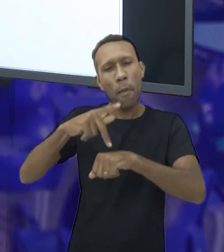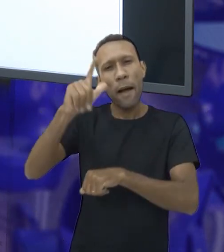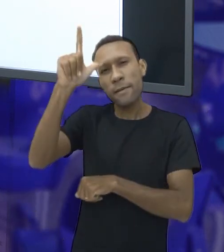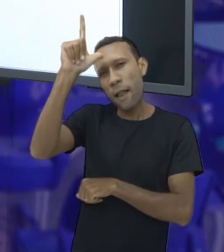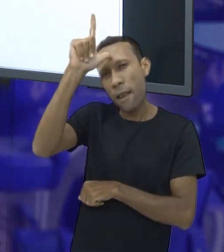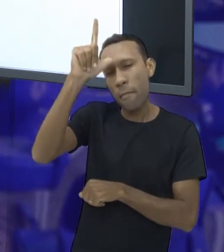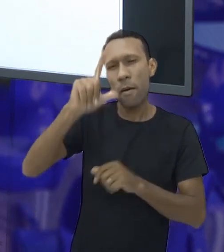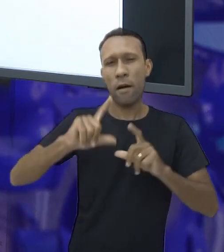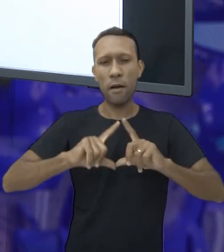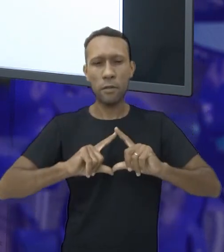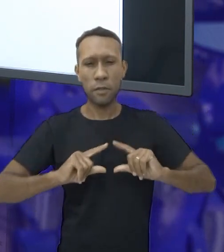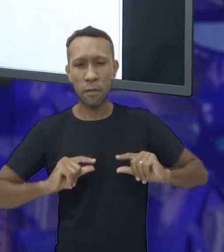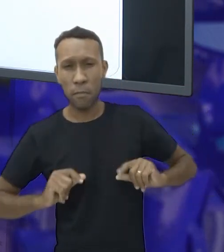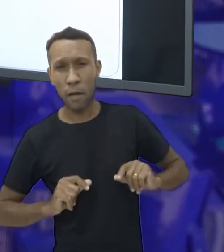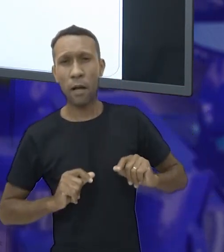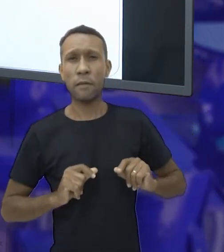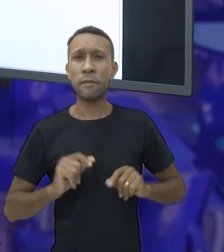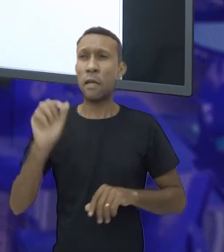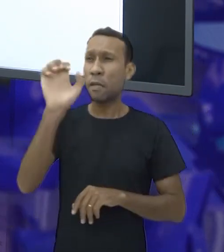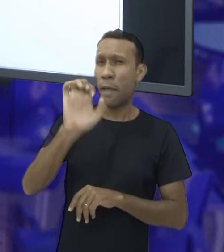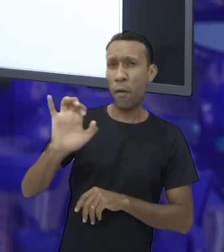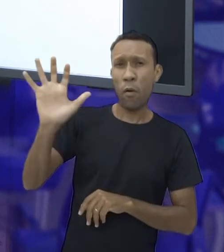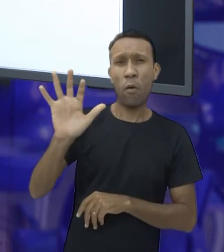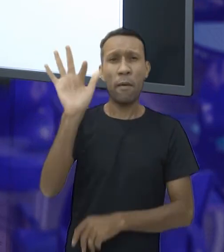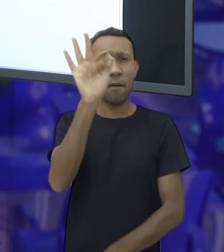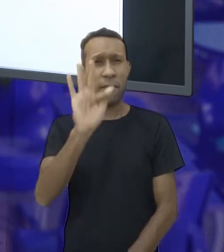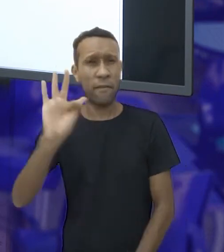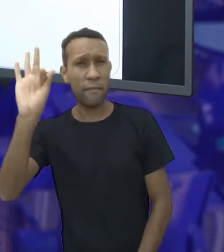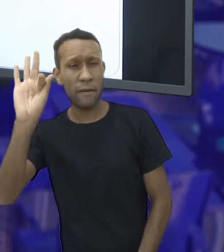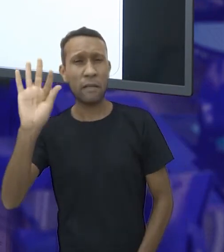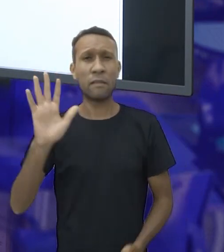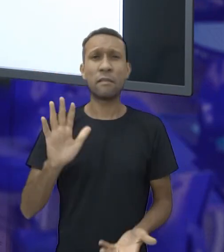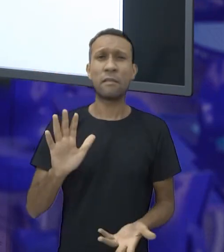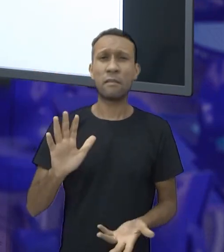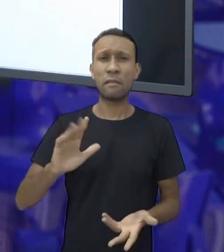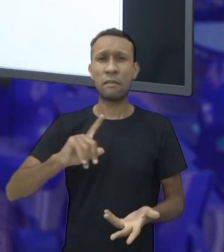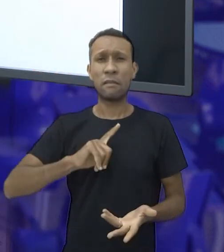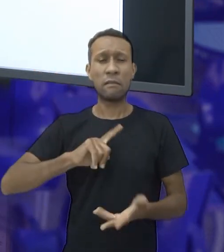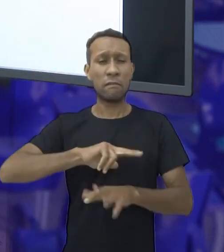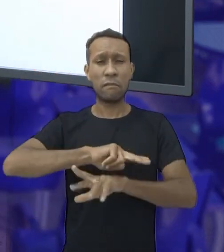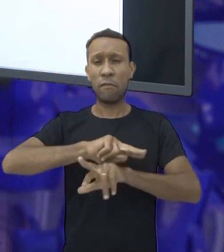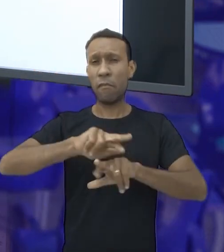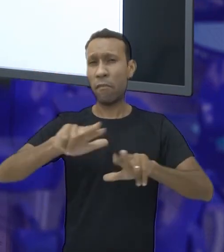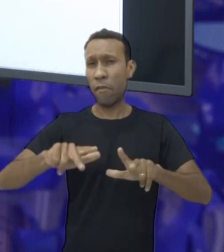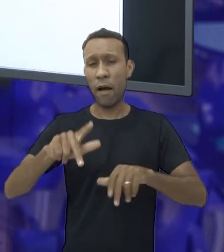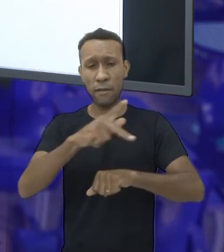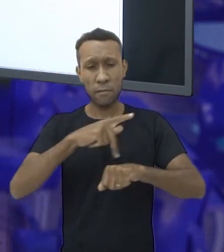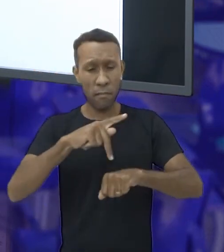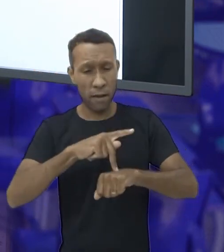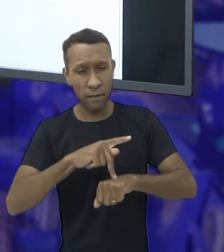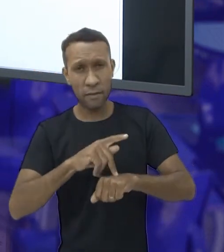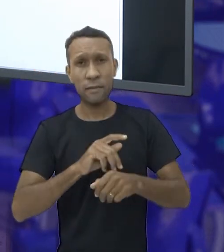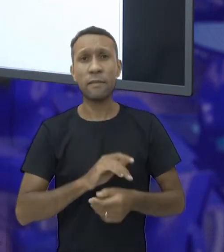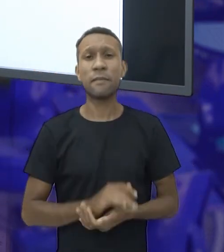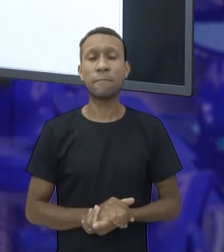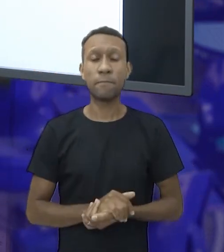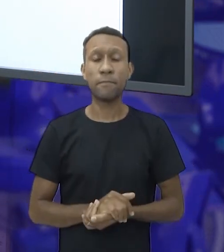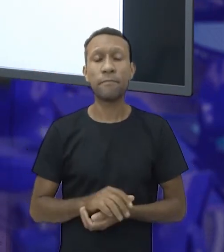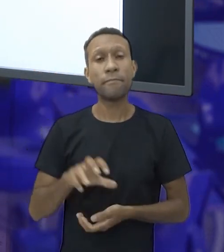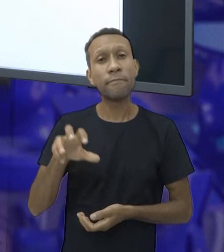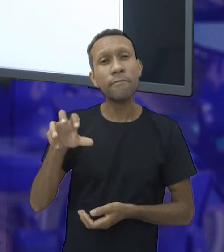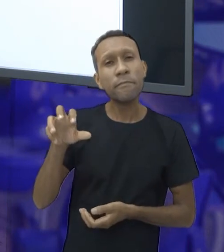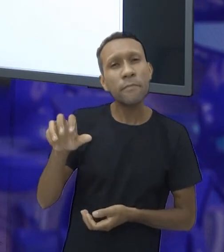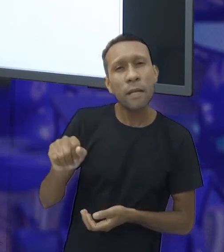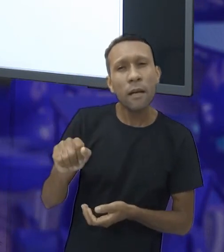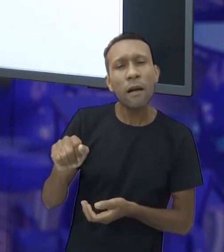indústrias japonesas, britânicas, francesas, belgas, eles pegaram, italianas, eles